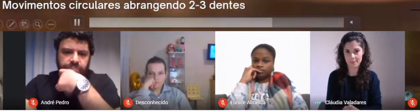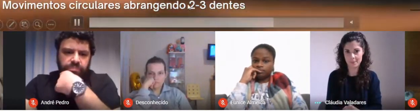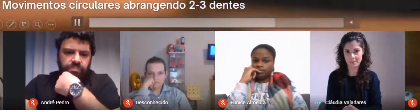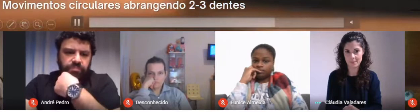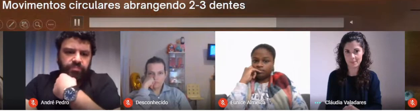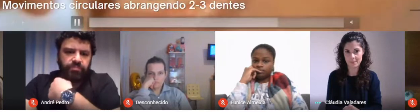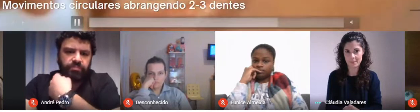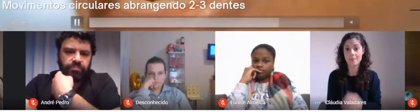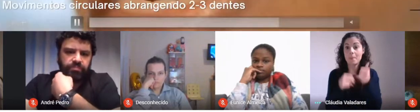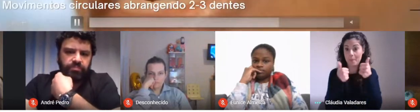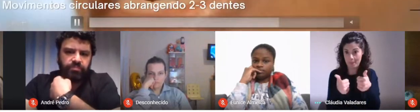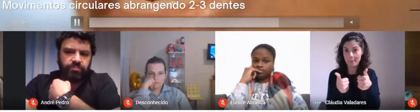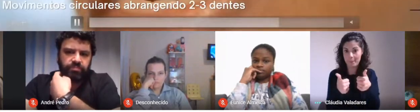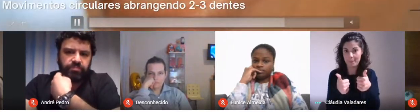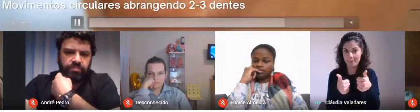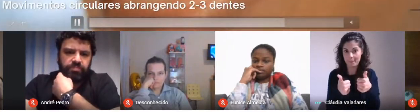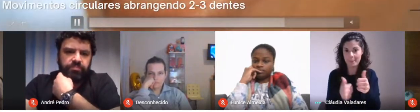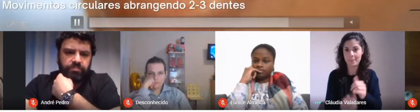Ok?